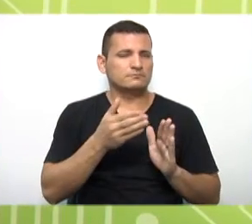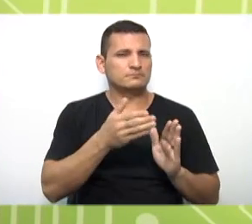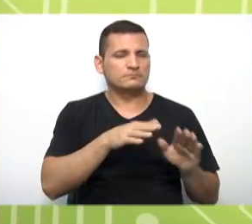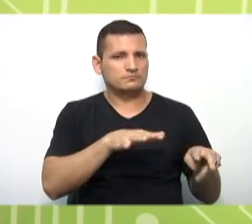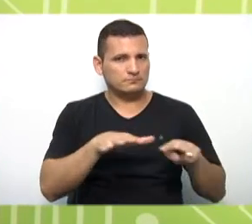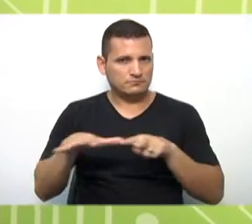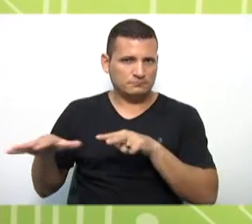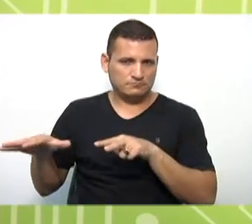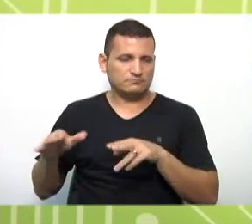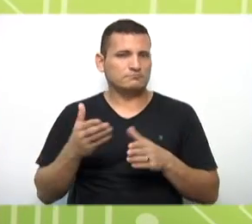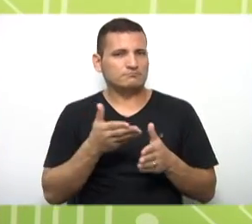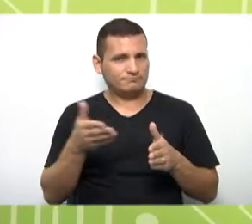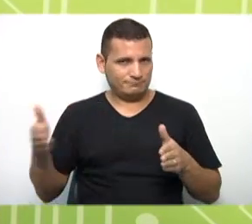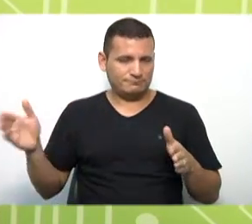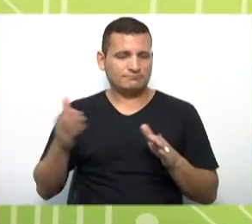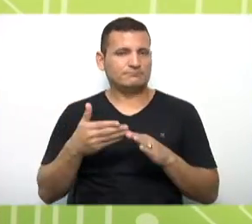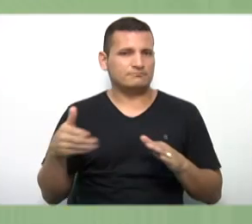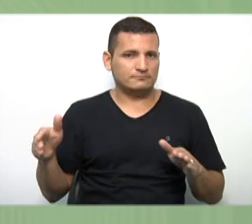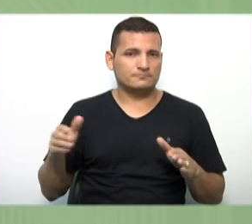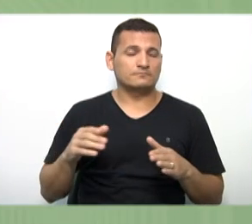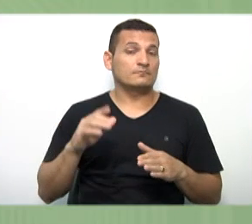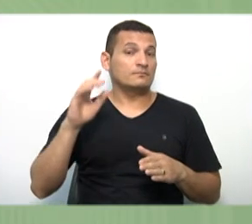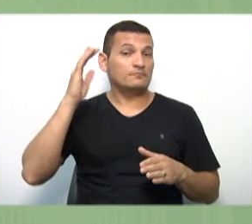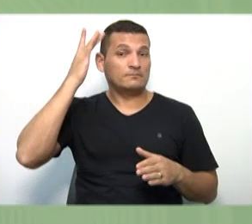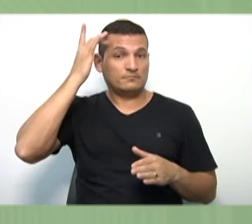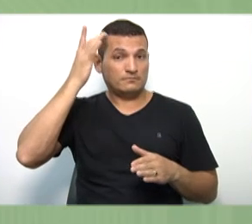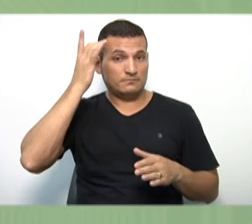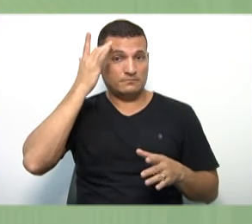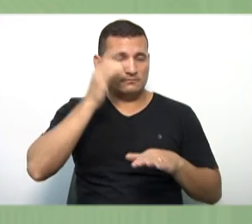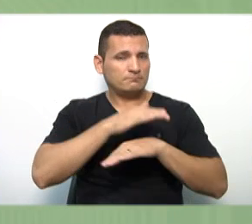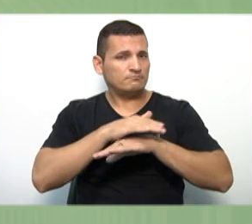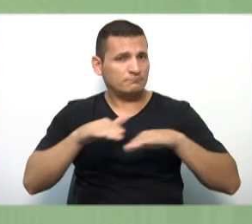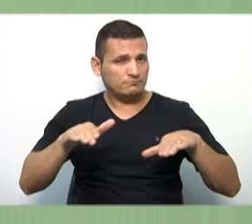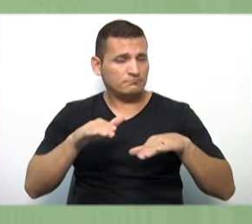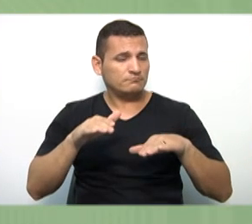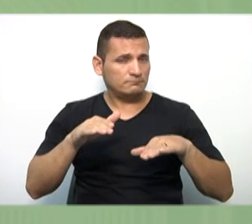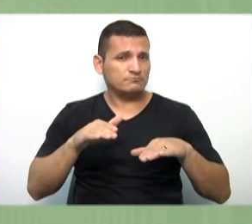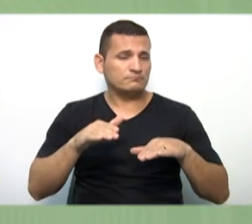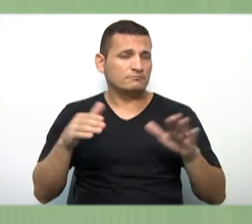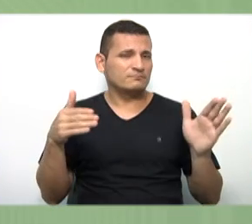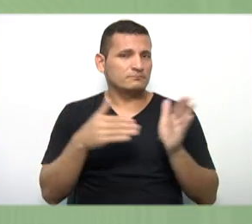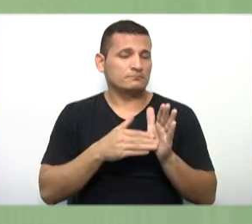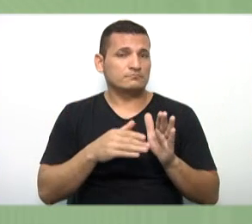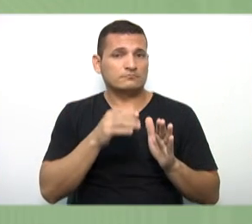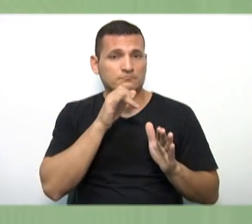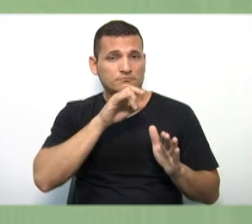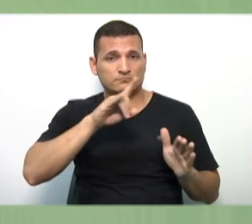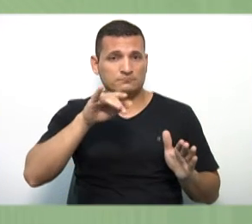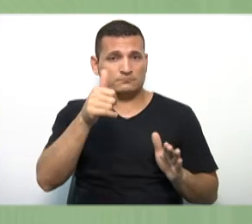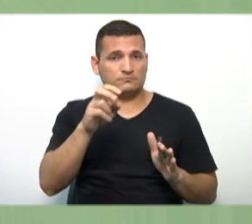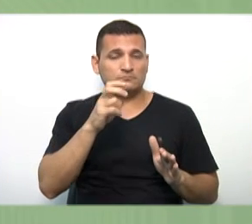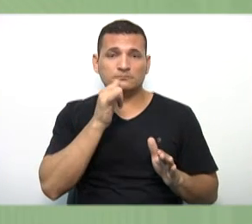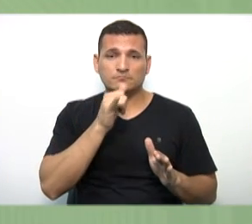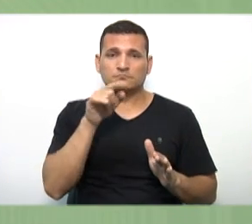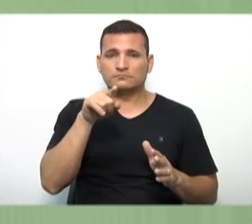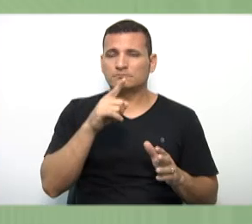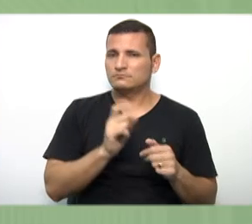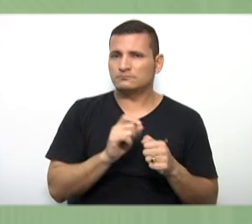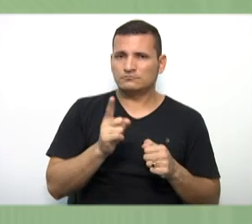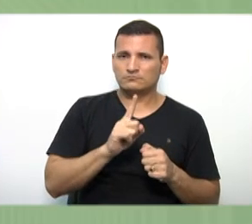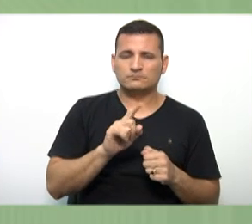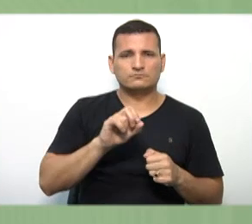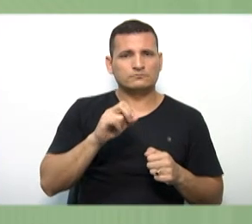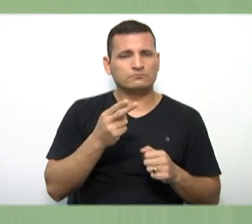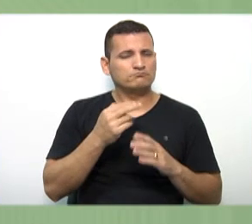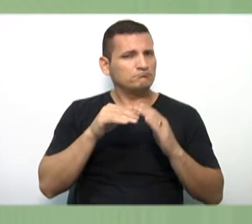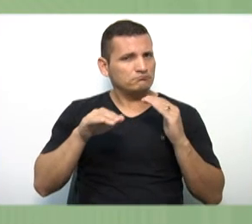percurso, ela encerra amanhã, dia 15. Então, se você ainda não fez, não entregou a sua atividade, lembre-se